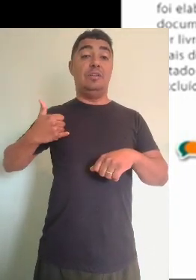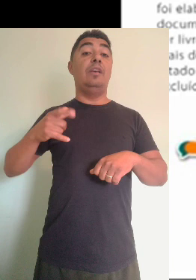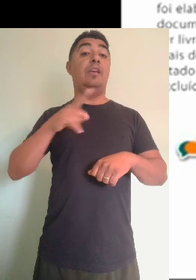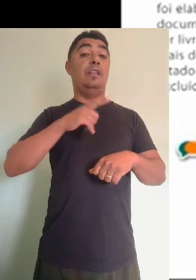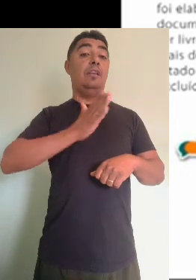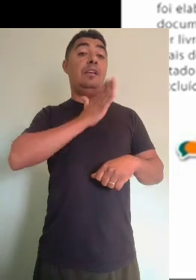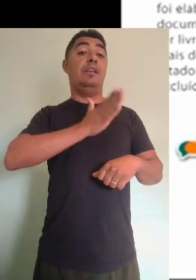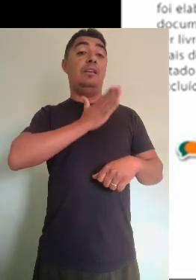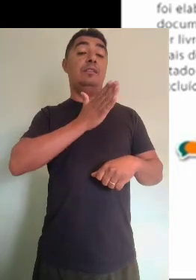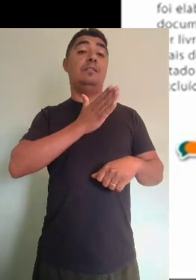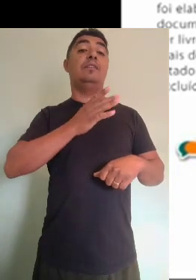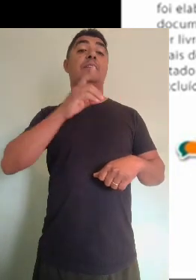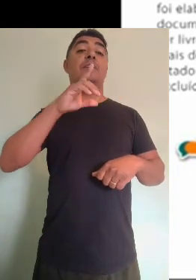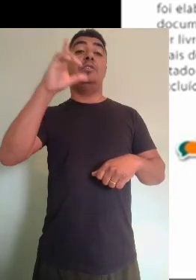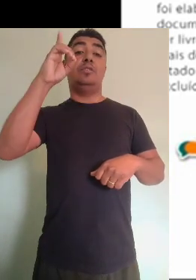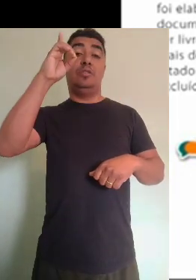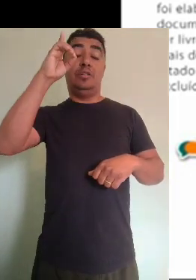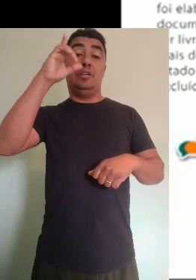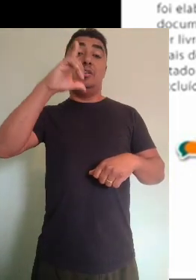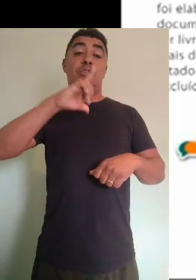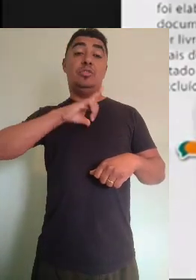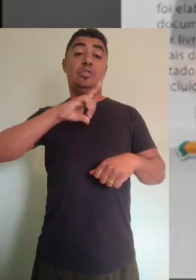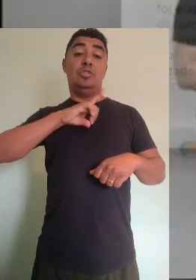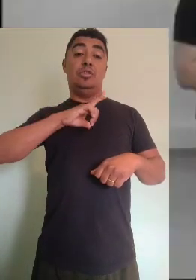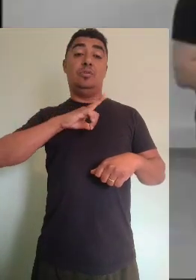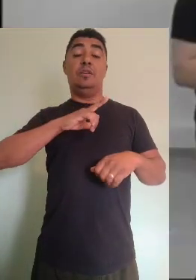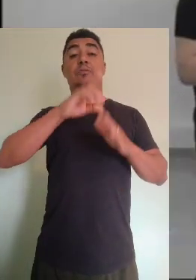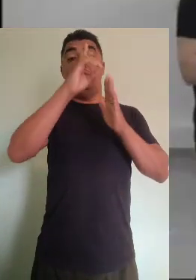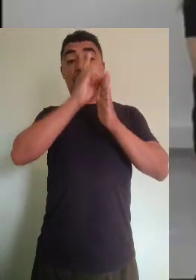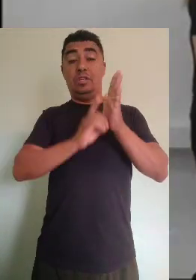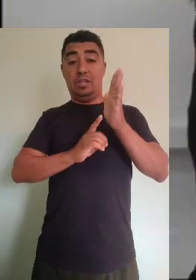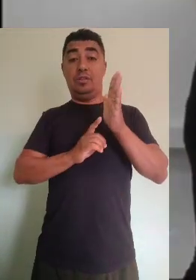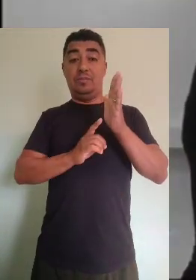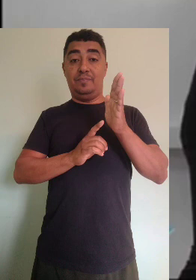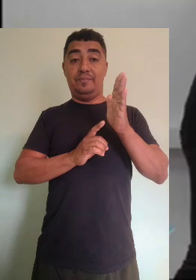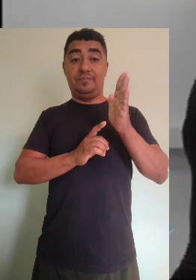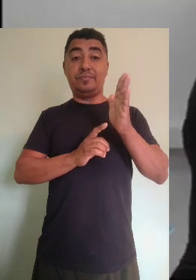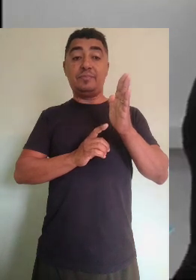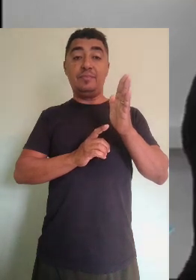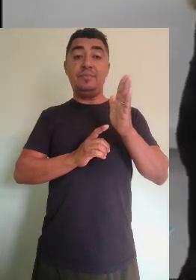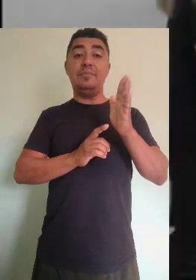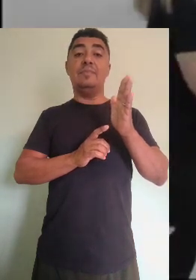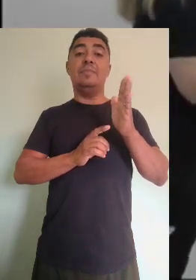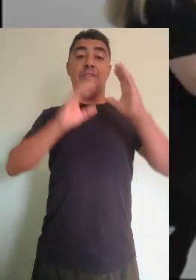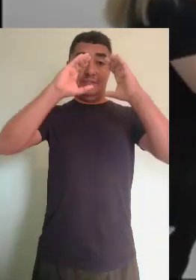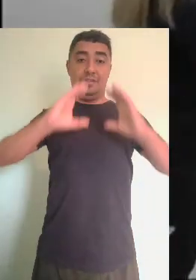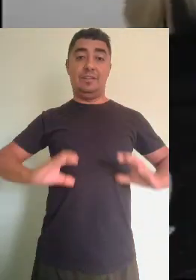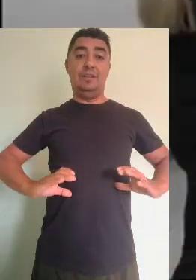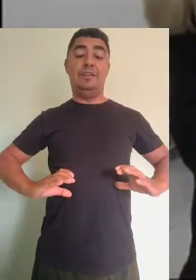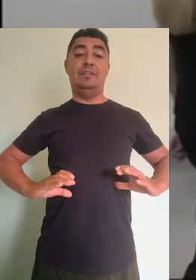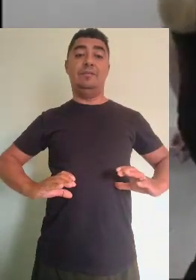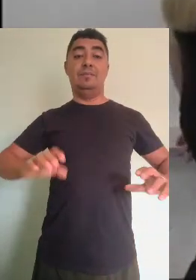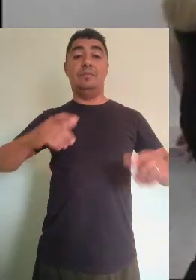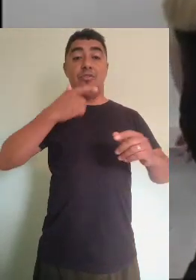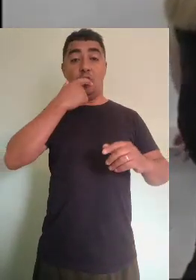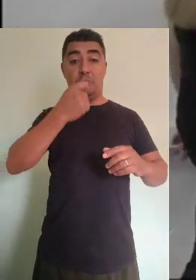excluídas, principalmente na política. Pessoal, vamos fazer uma hipótese aqui, tá? Por exemplo, vamos